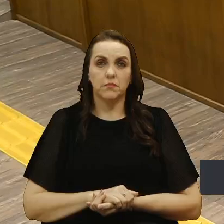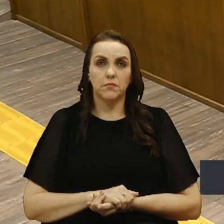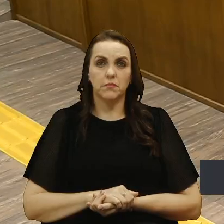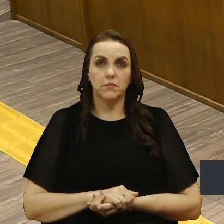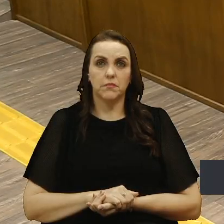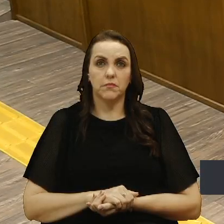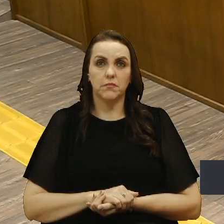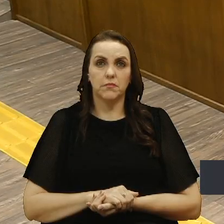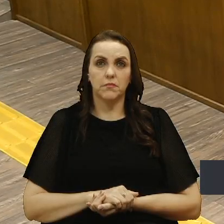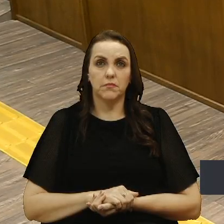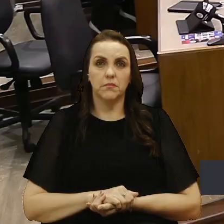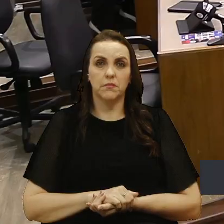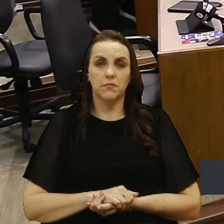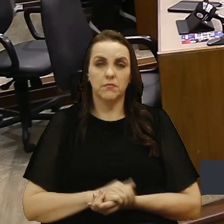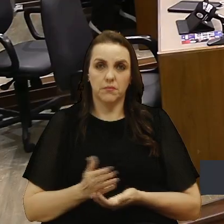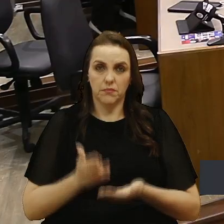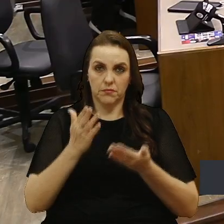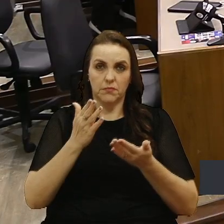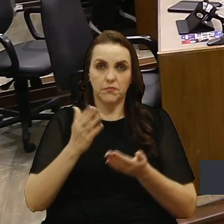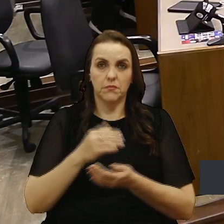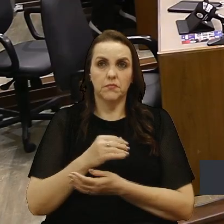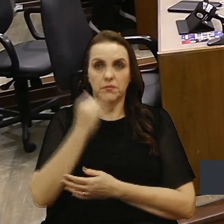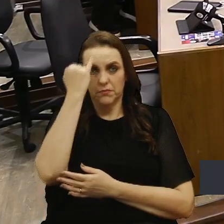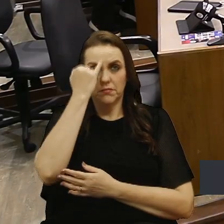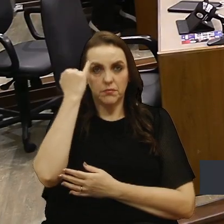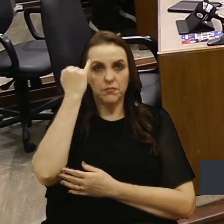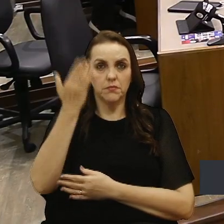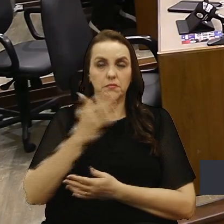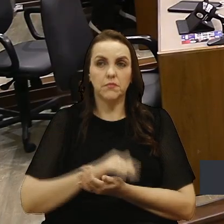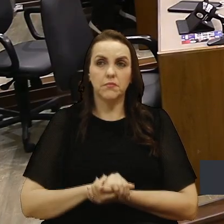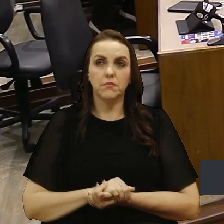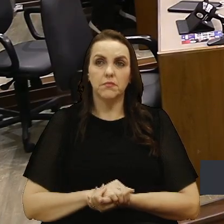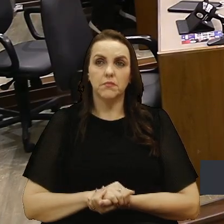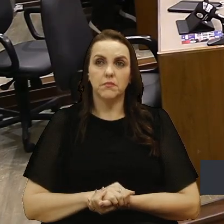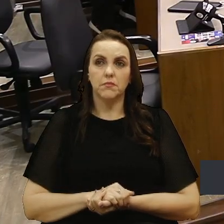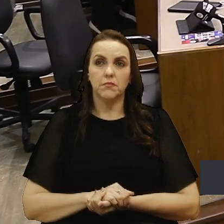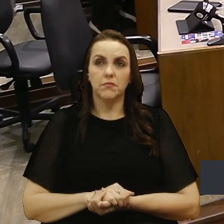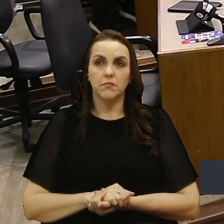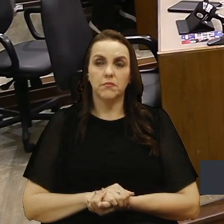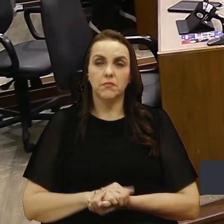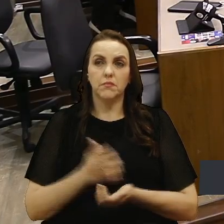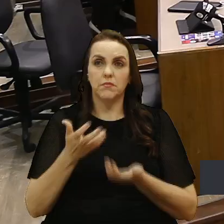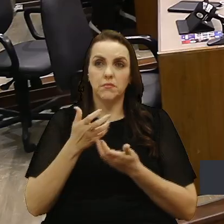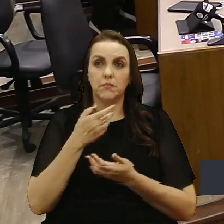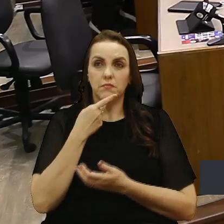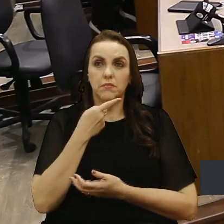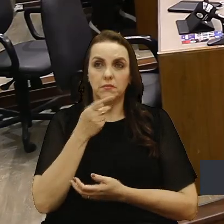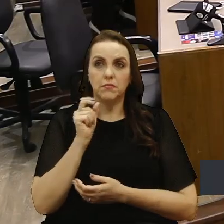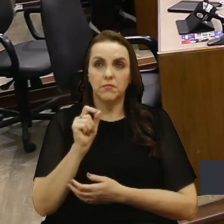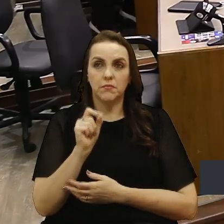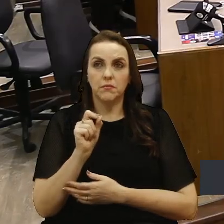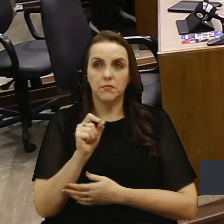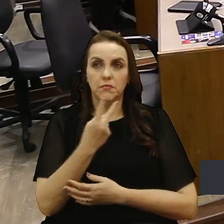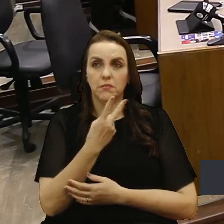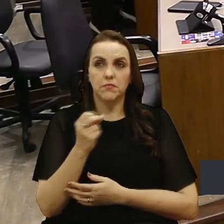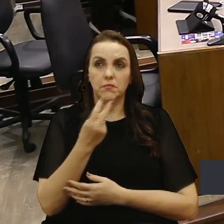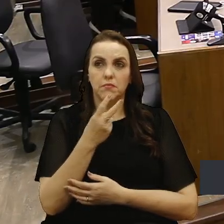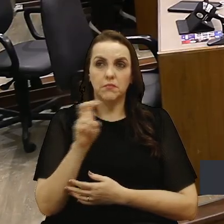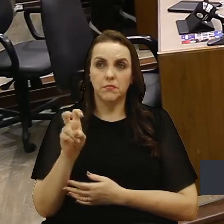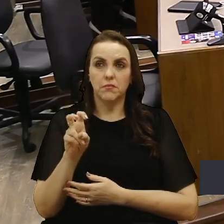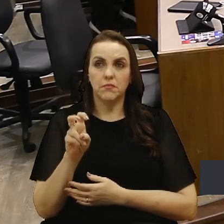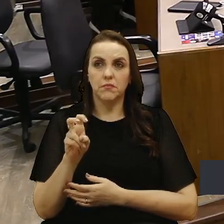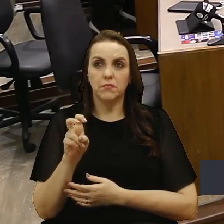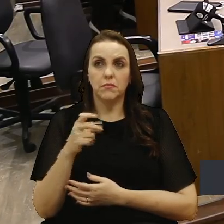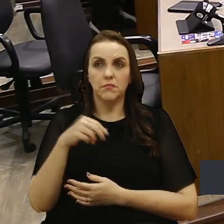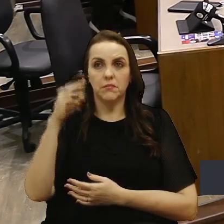nobre colega Lucas. Já de imediato, vereador D'Ambrosio. Bom, eu quero dizer que em 2025, quem tem